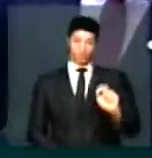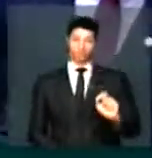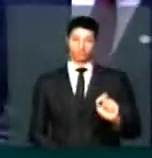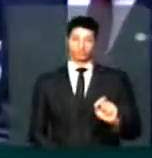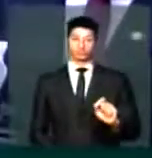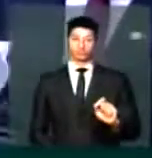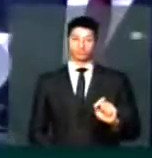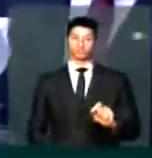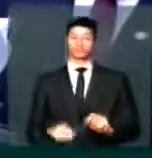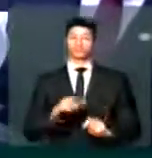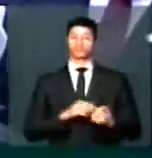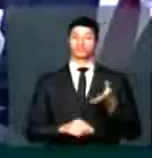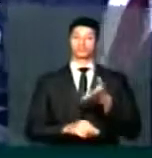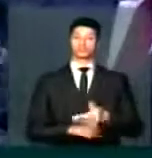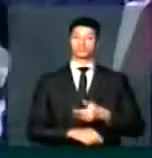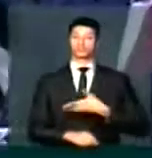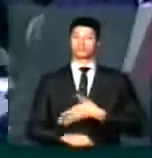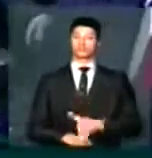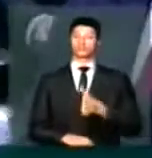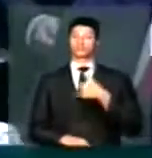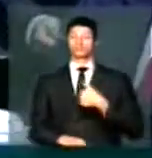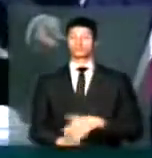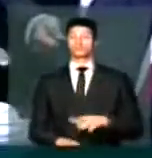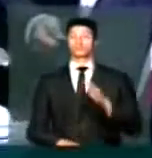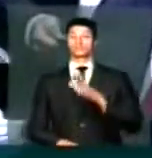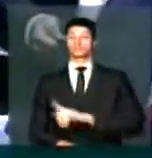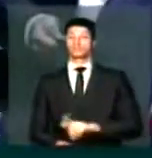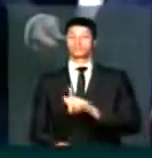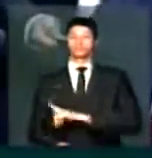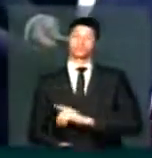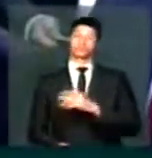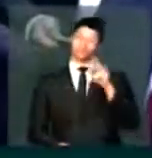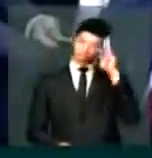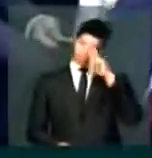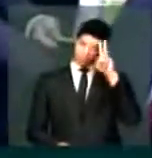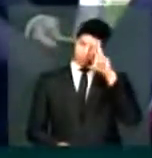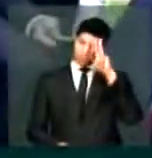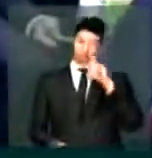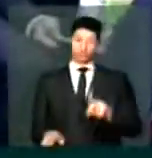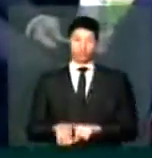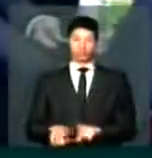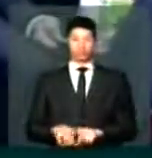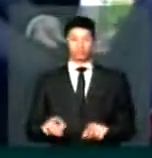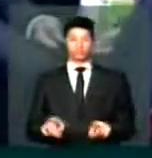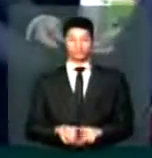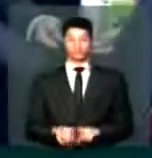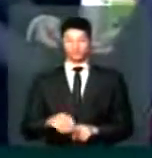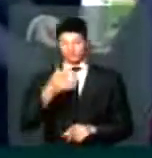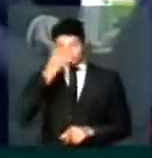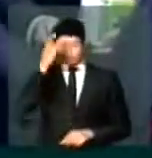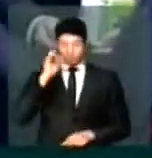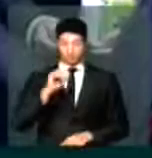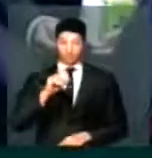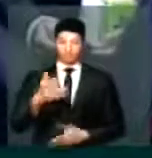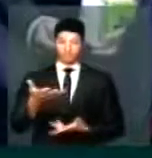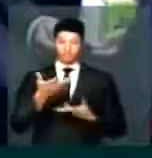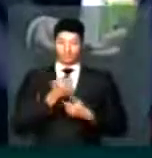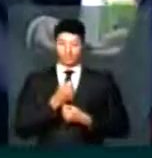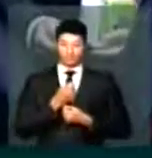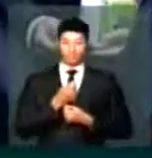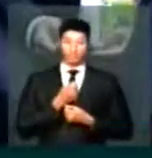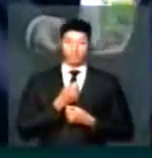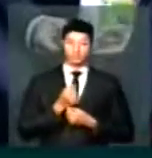têm acesso ao patrimônio genético desde tempos imemoriais e também aqueles que